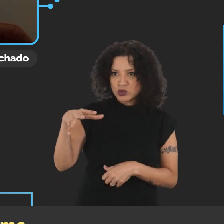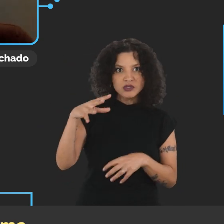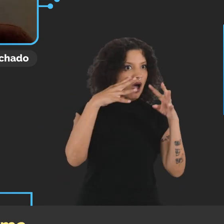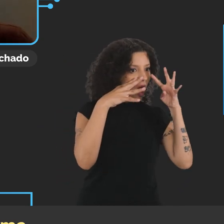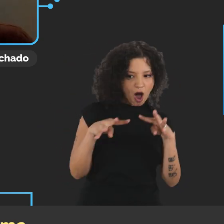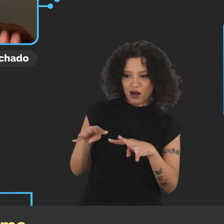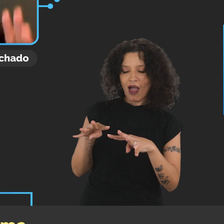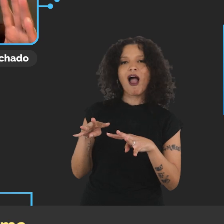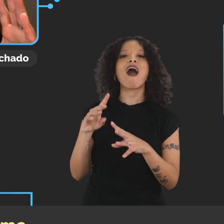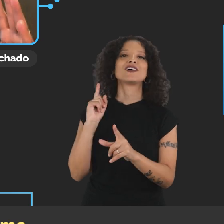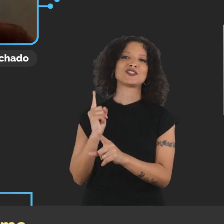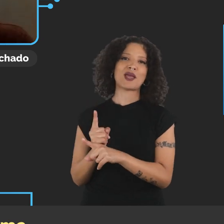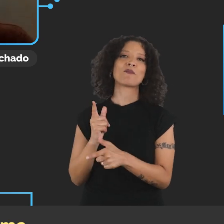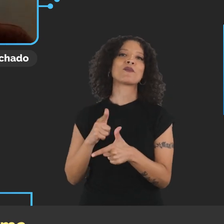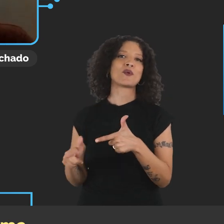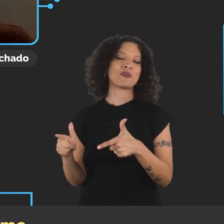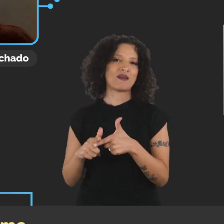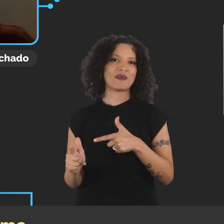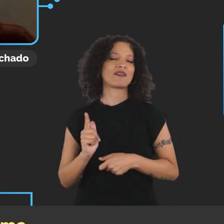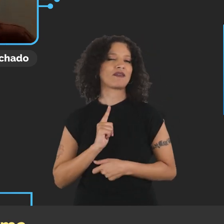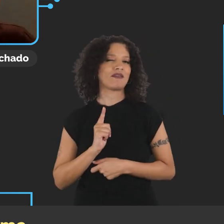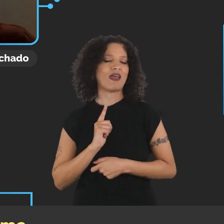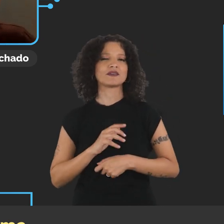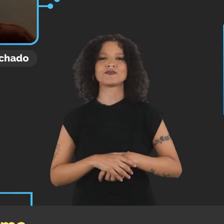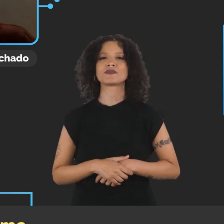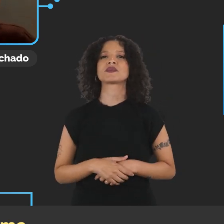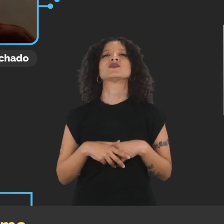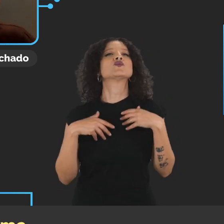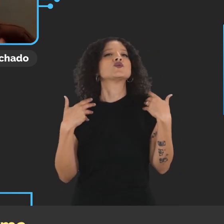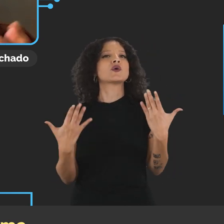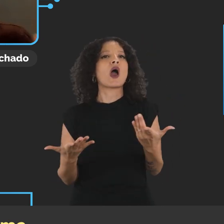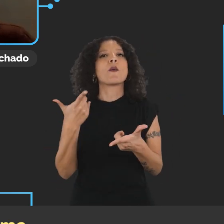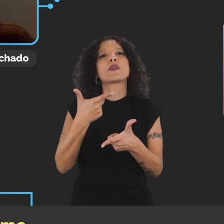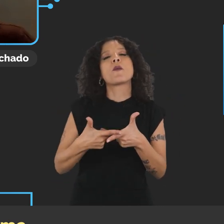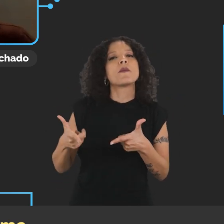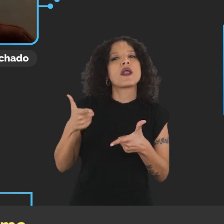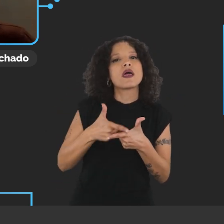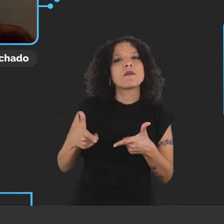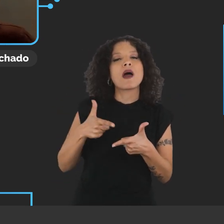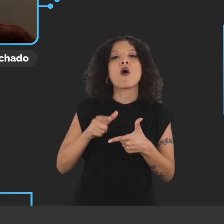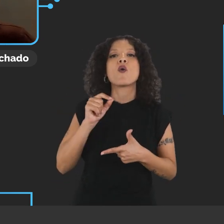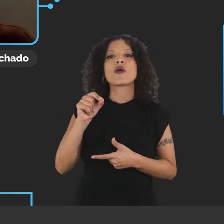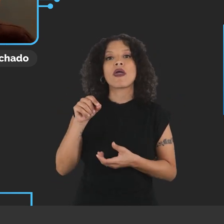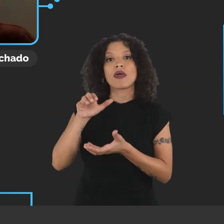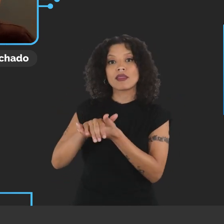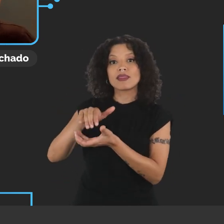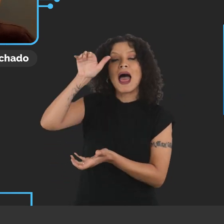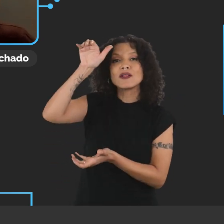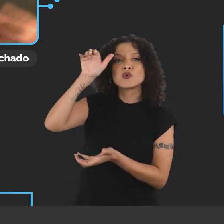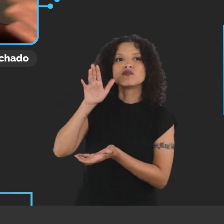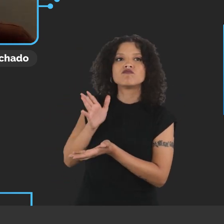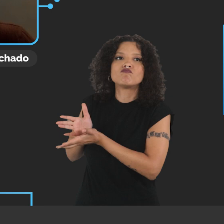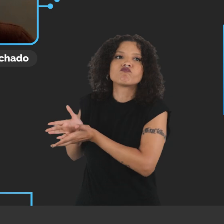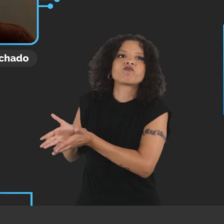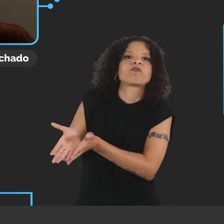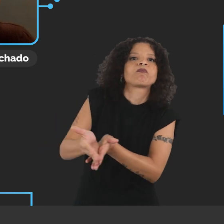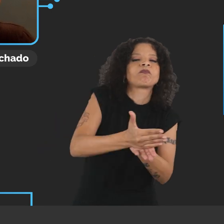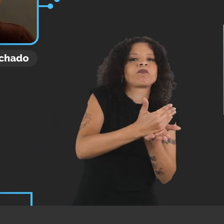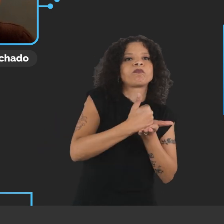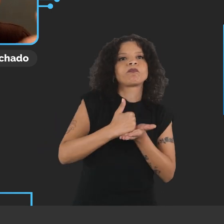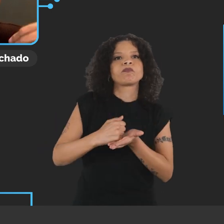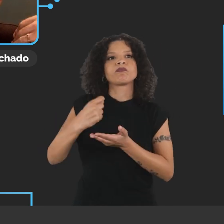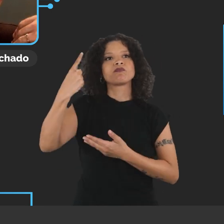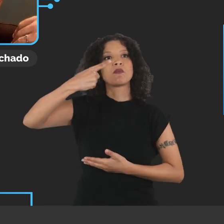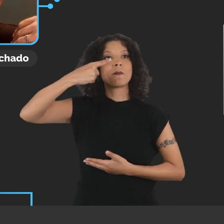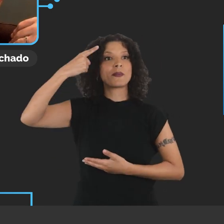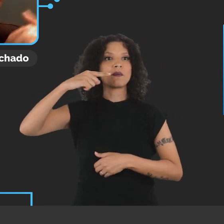sobre o problema, identificar o problema. E identificar o problema começa por coleta de dados. E